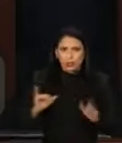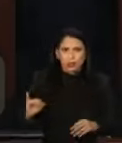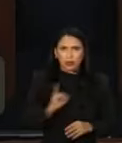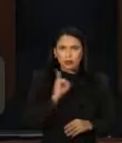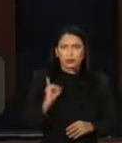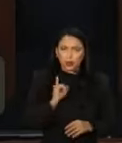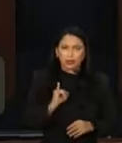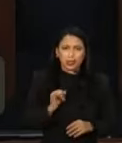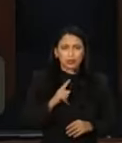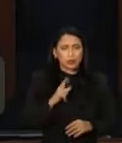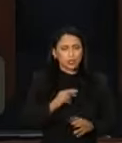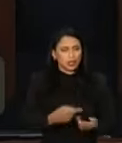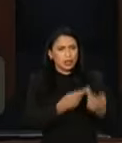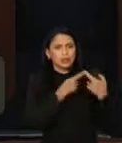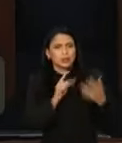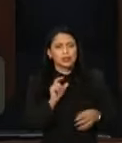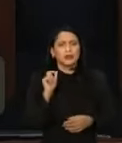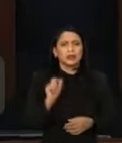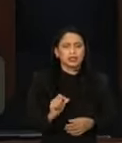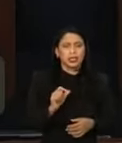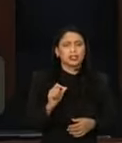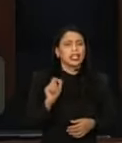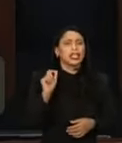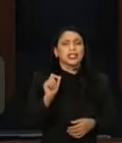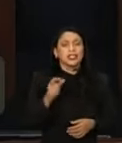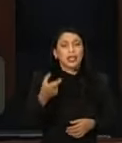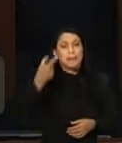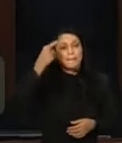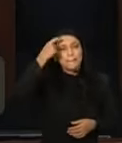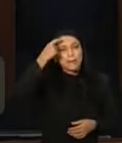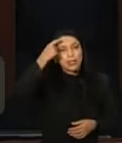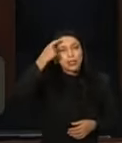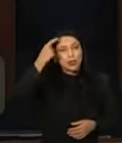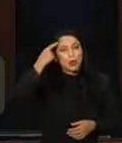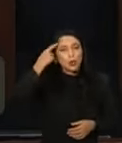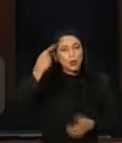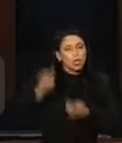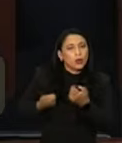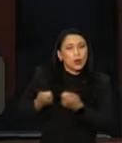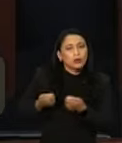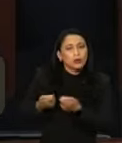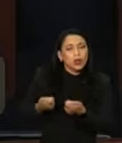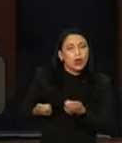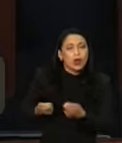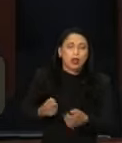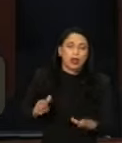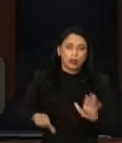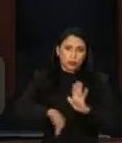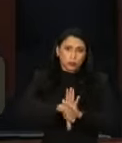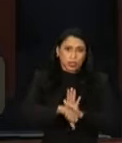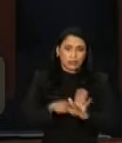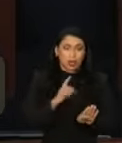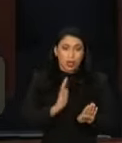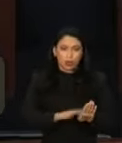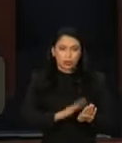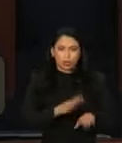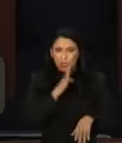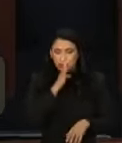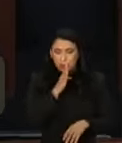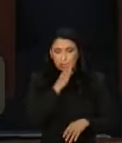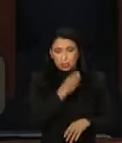pois permite responsabilizar o verdadeiro mentor do crime, evitando a impunidade. A autoria imediata é um